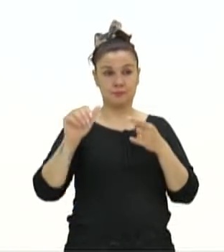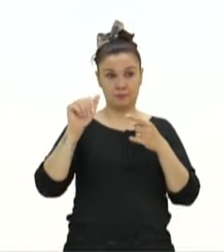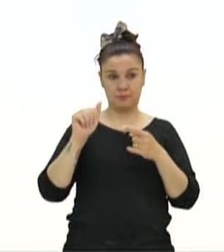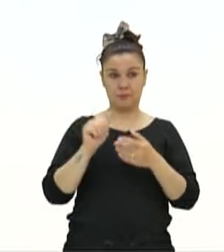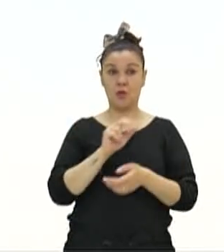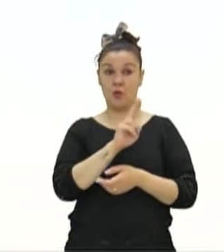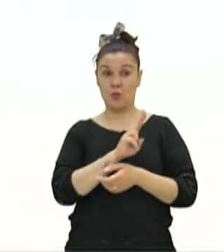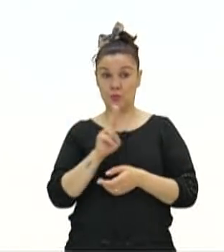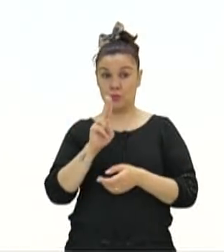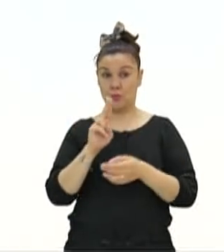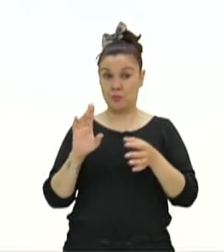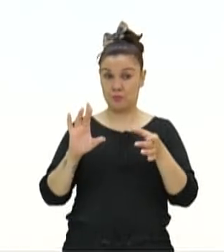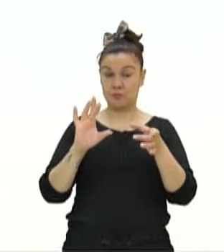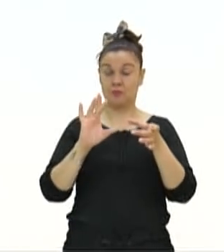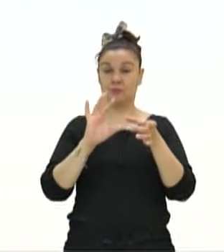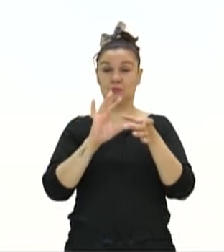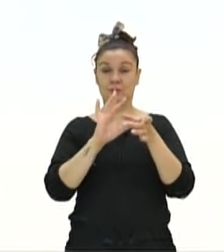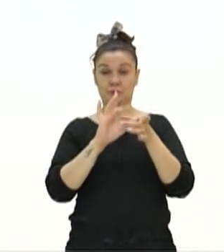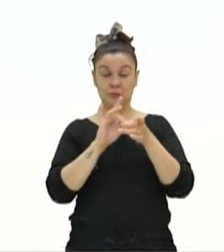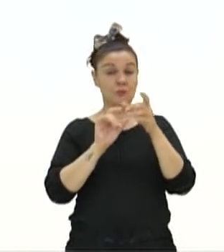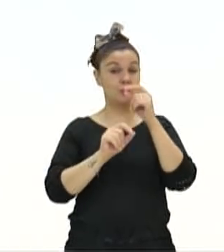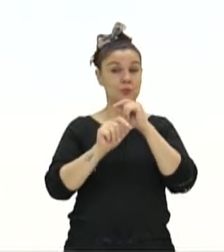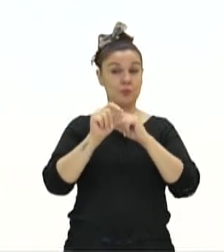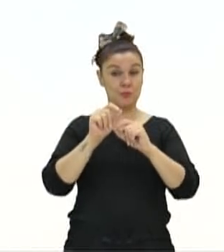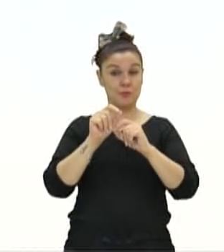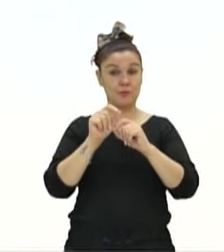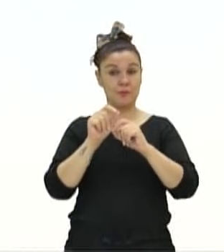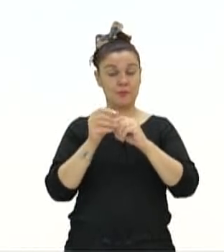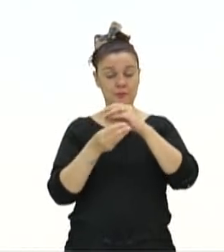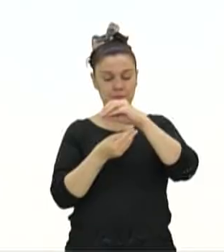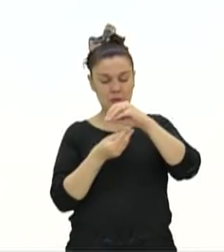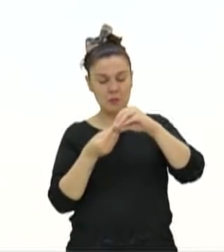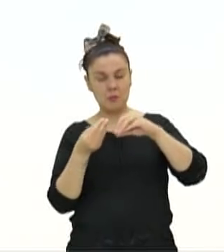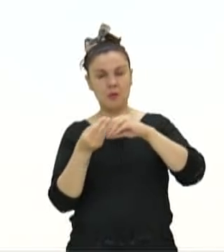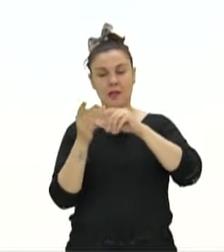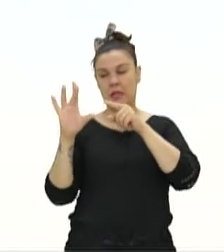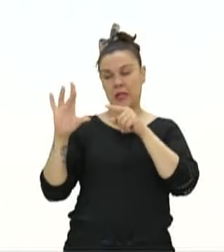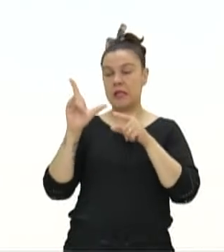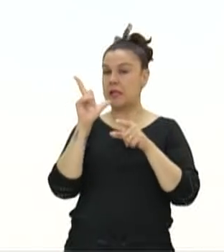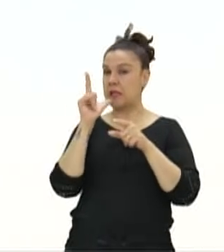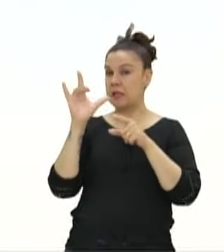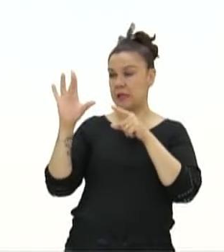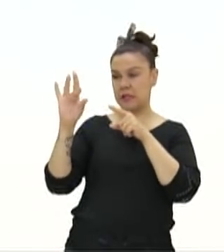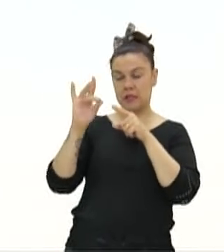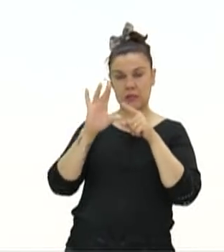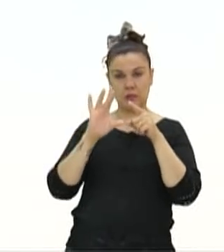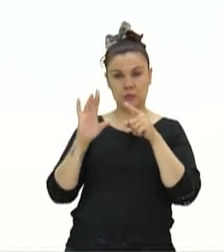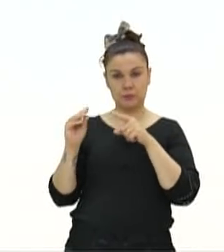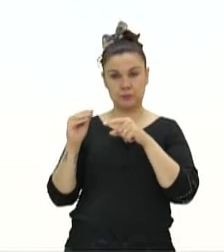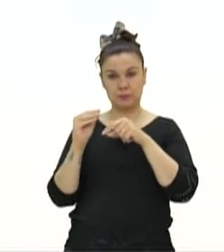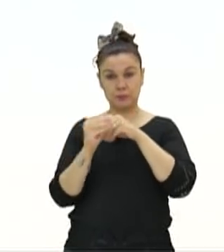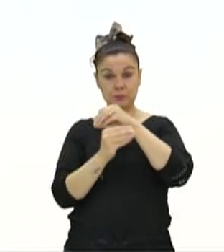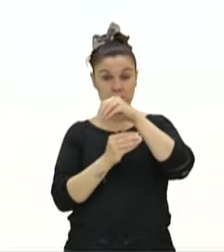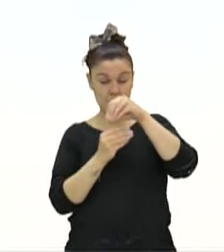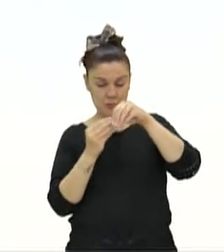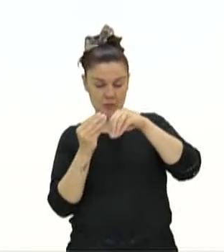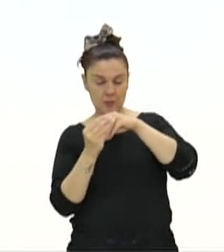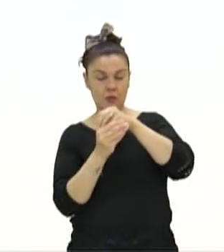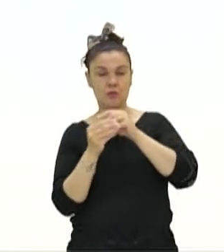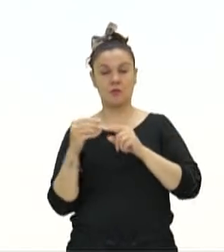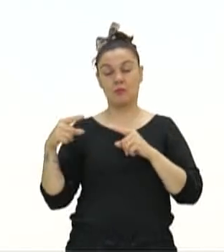A, como se dá o nome ao conjunto formado por líquidos seminais